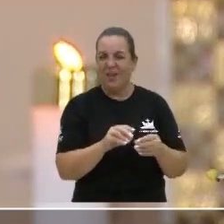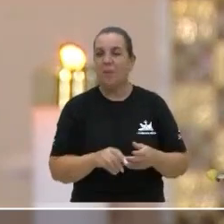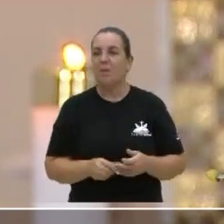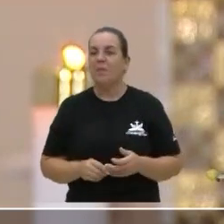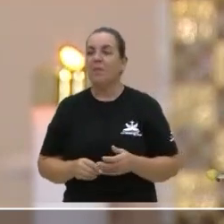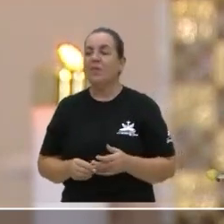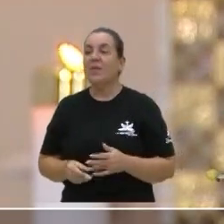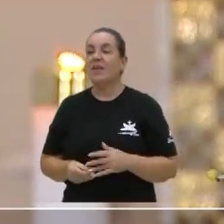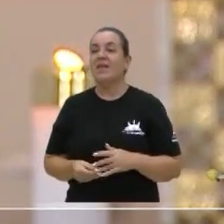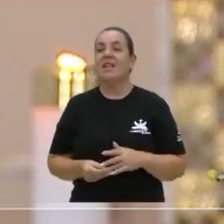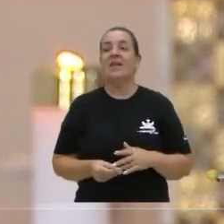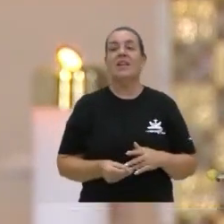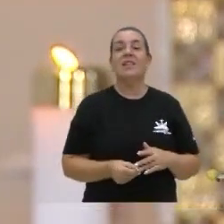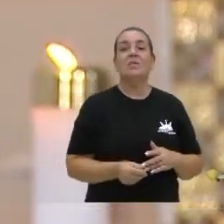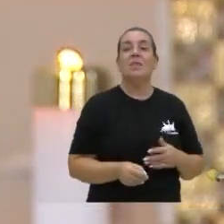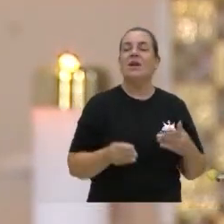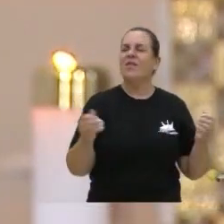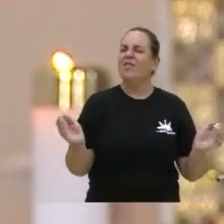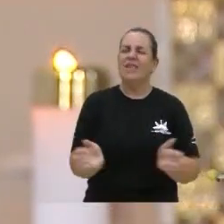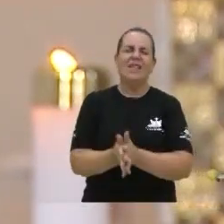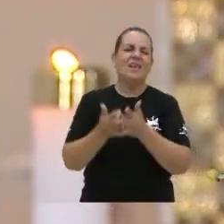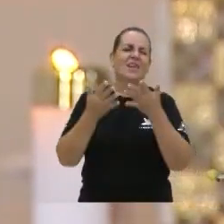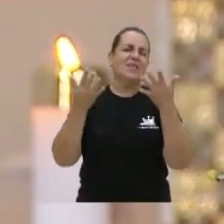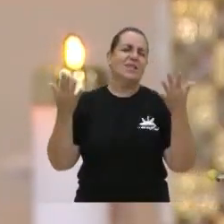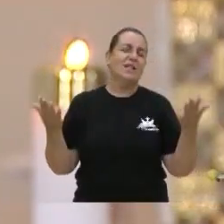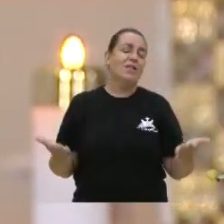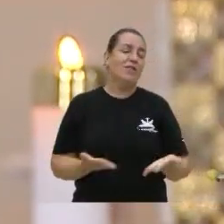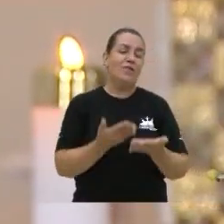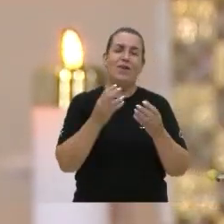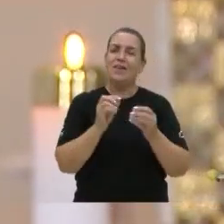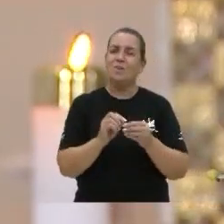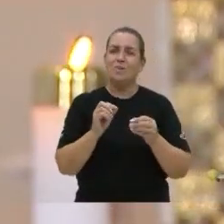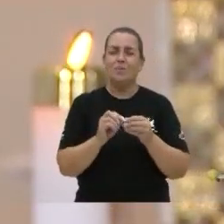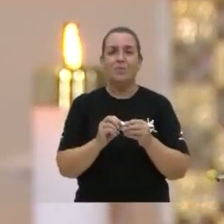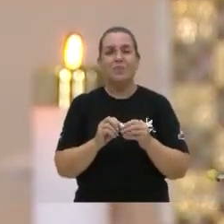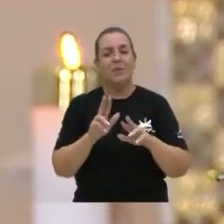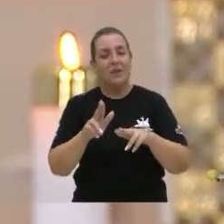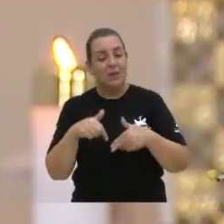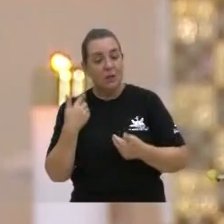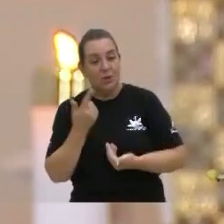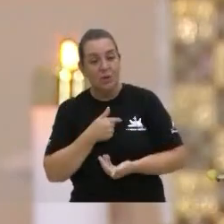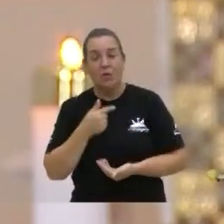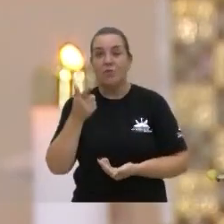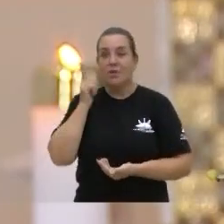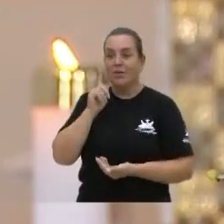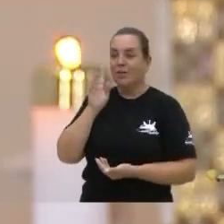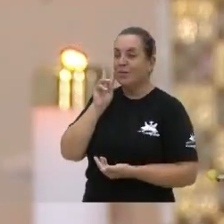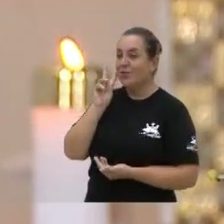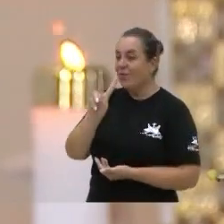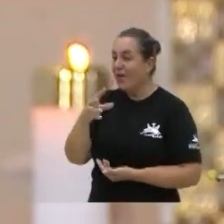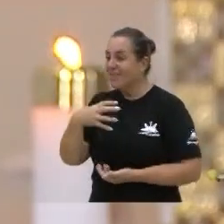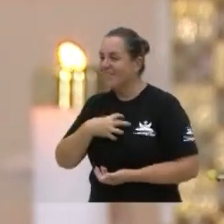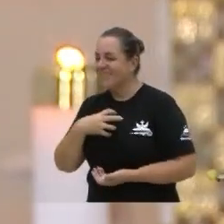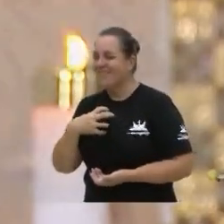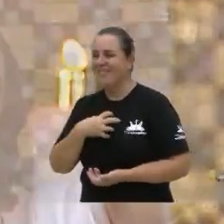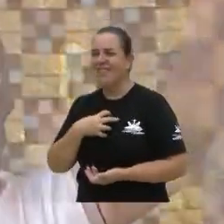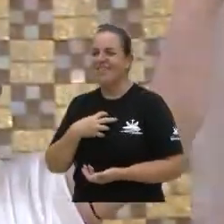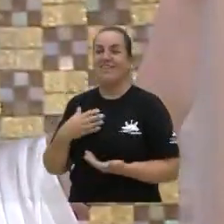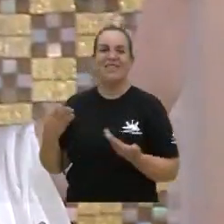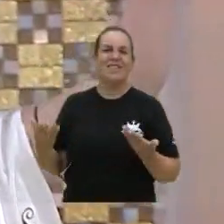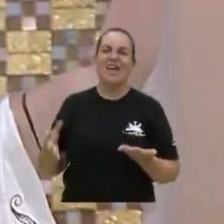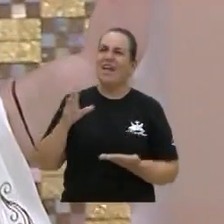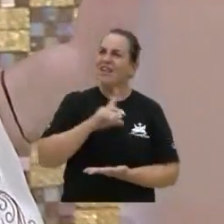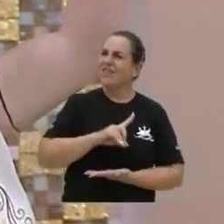isso. Que maravilhas Ele fez aos nossos olhos. Este é